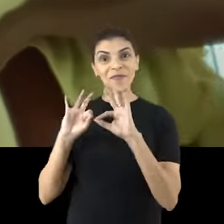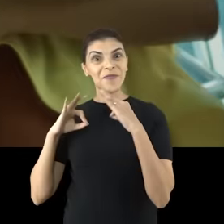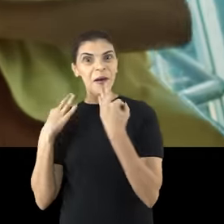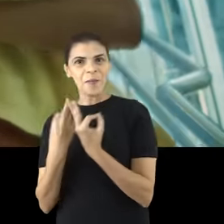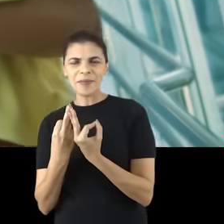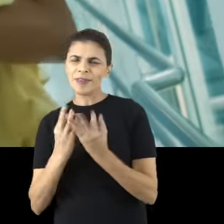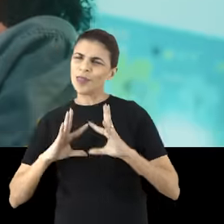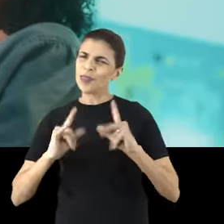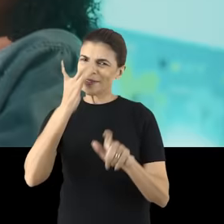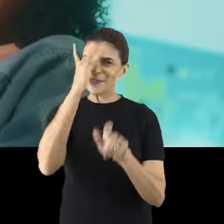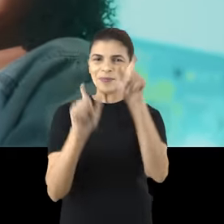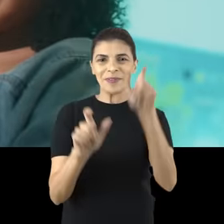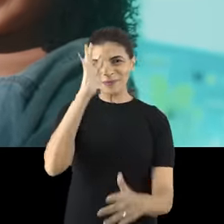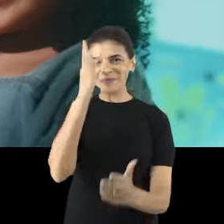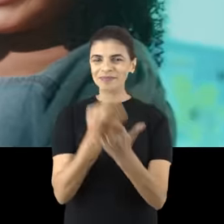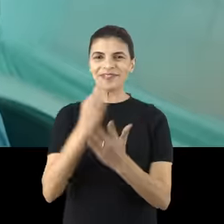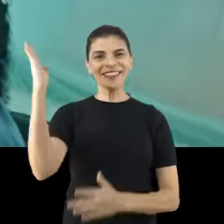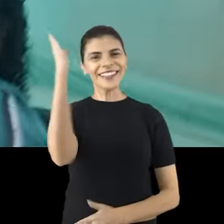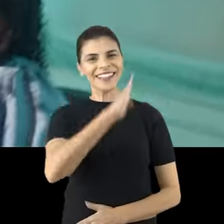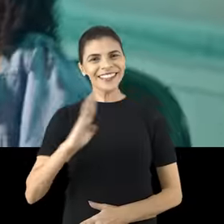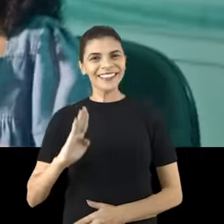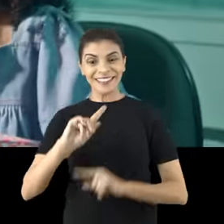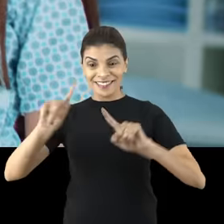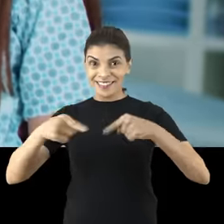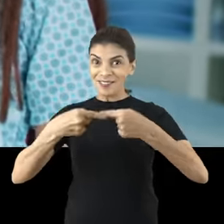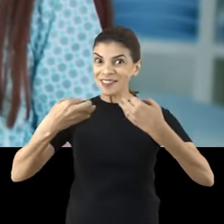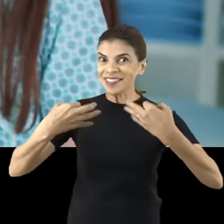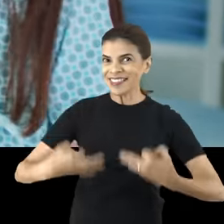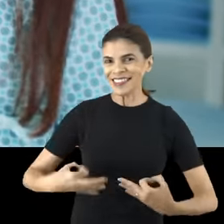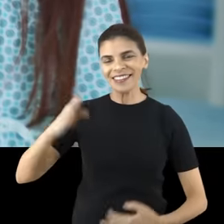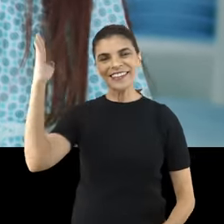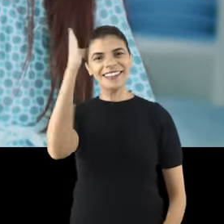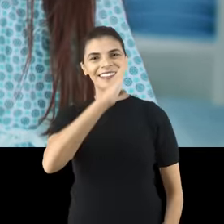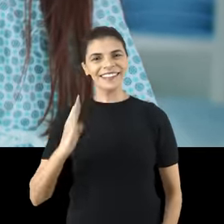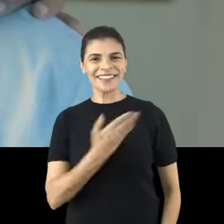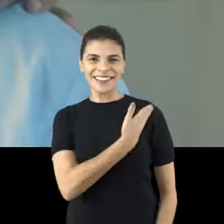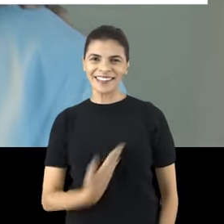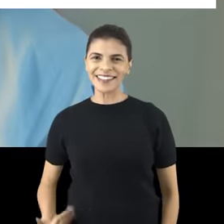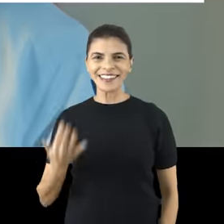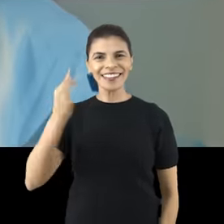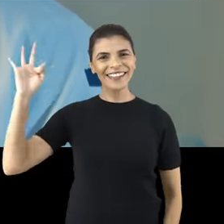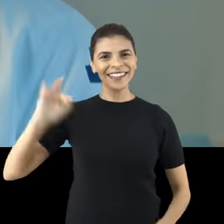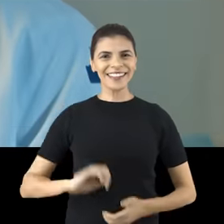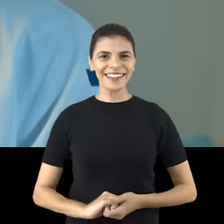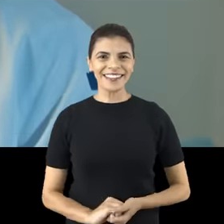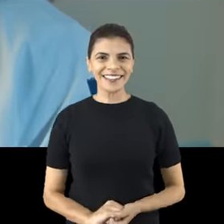para as nossas famílias. É bom para todo mundo. Fé no Brasil. A gente está no rumo certo. Brasil. Governo Federal.